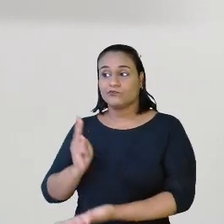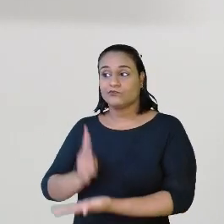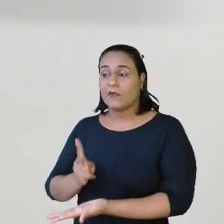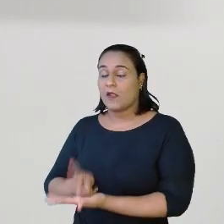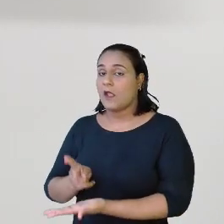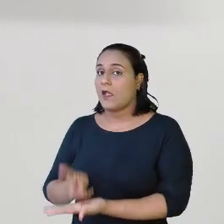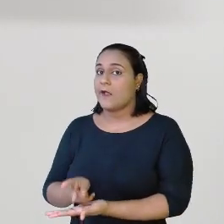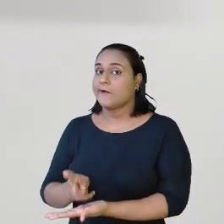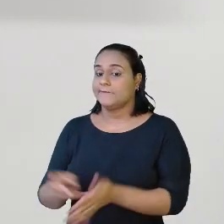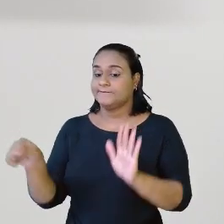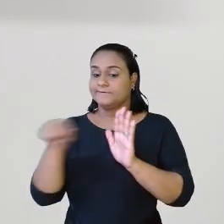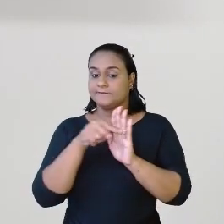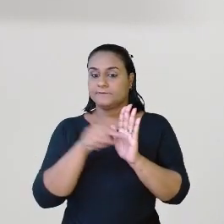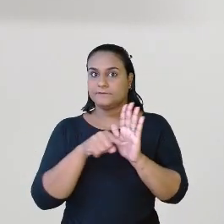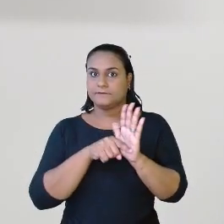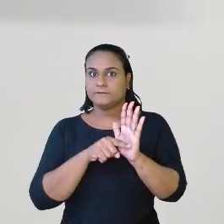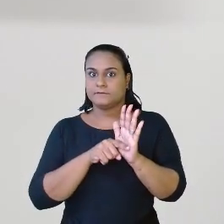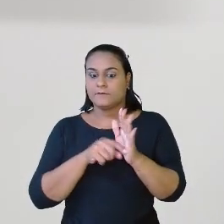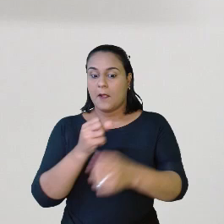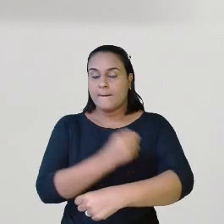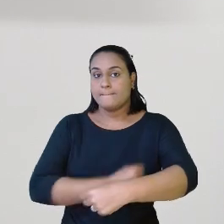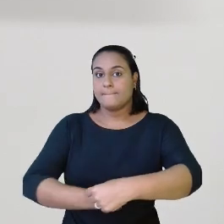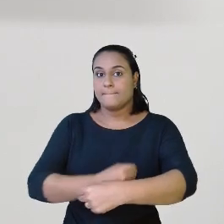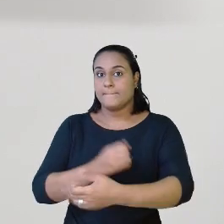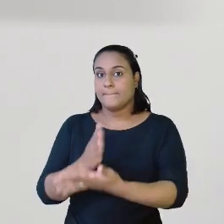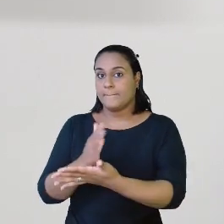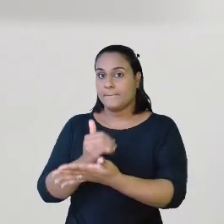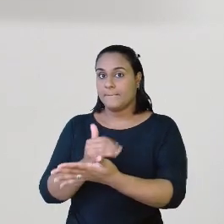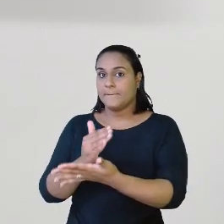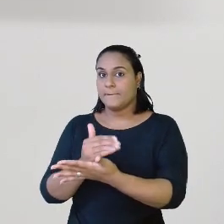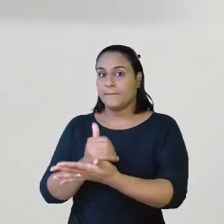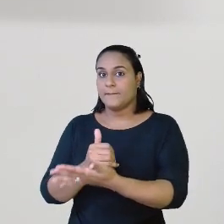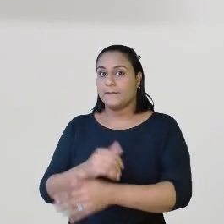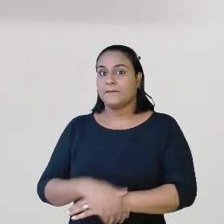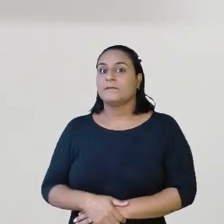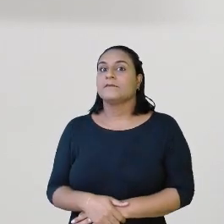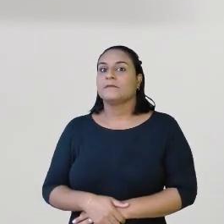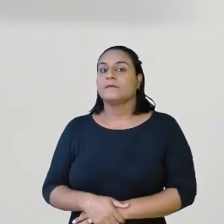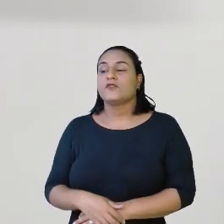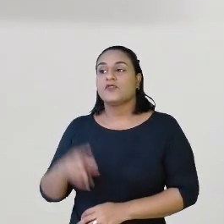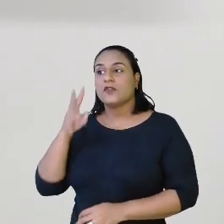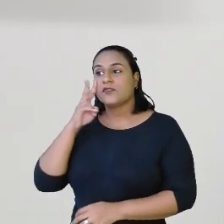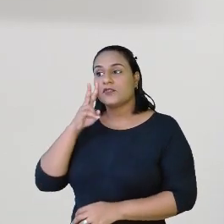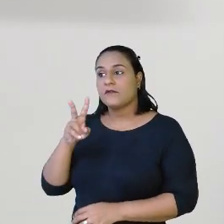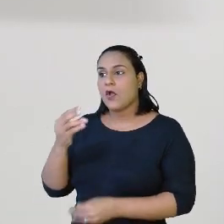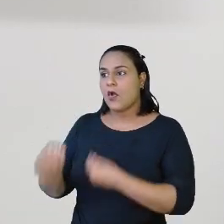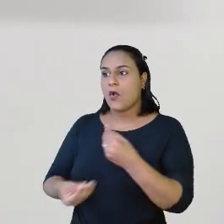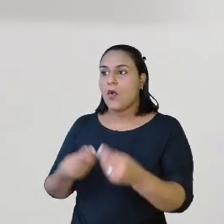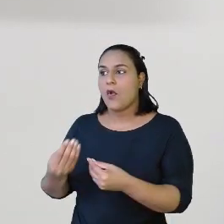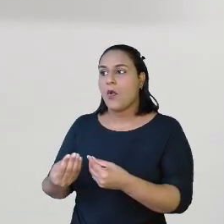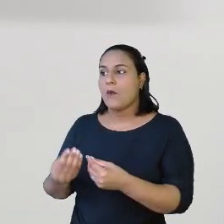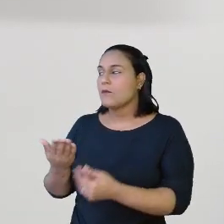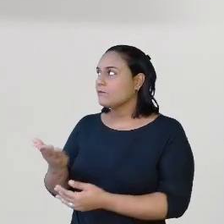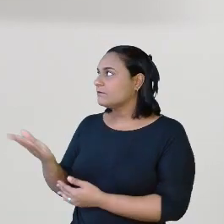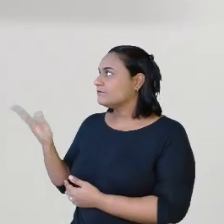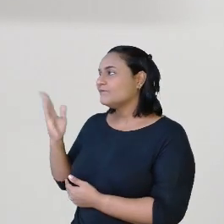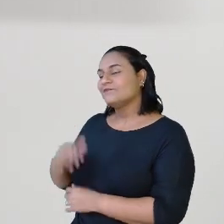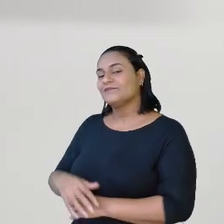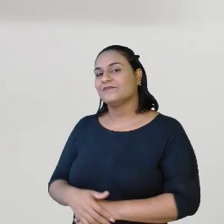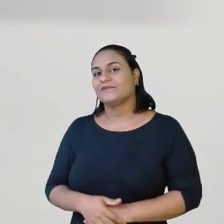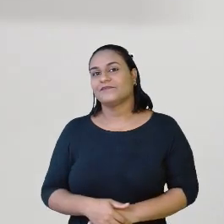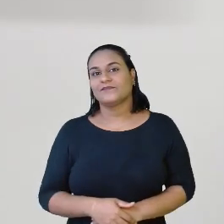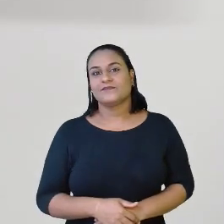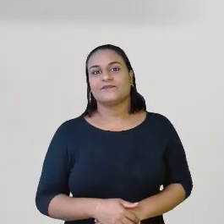aqui a nossa receita, né? A gente já viu como fazia a massa e aí completamos. E